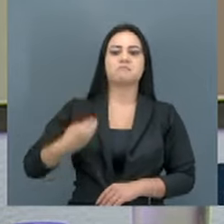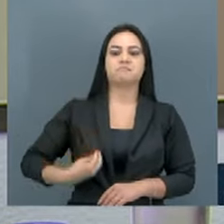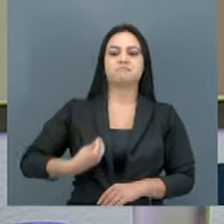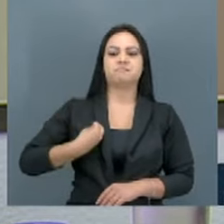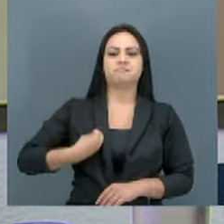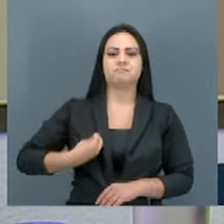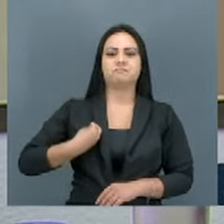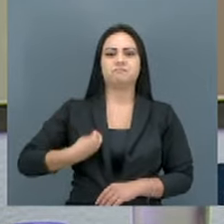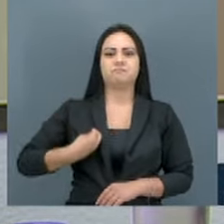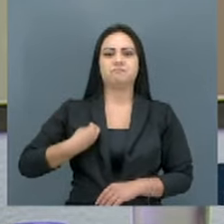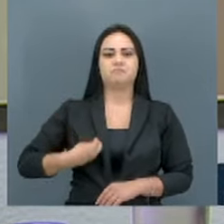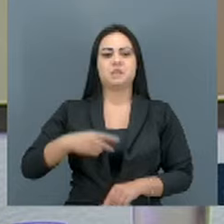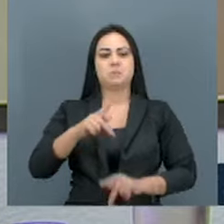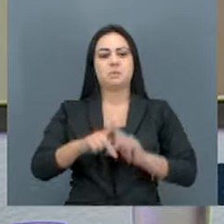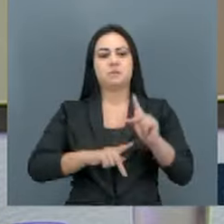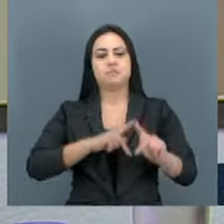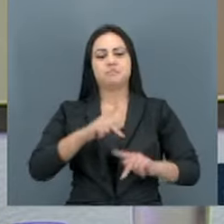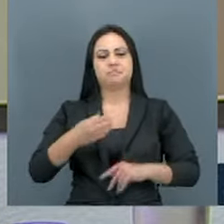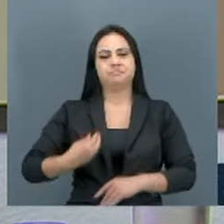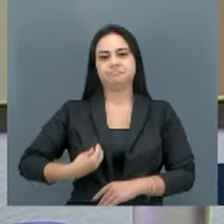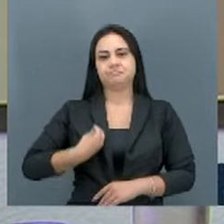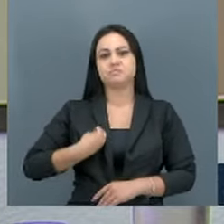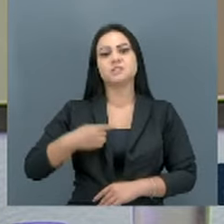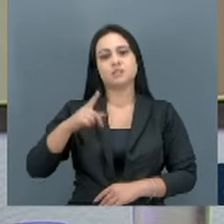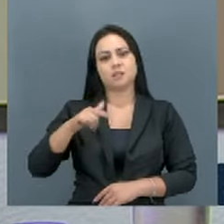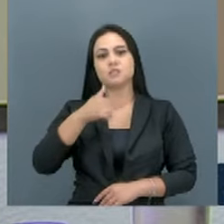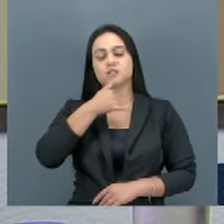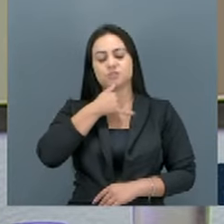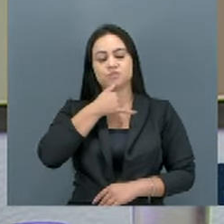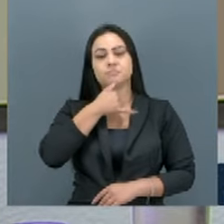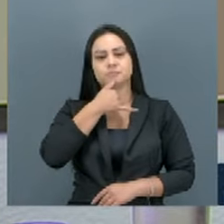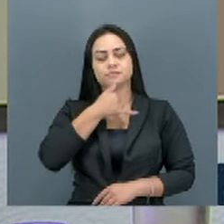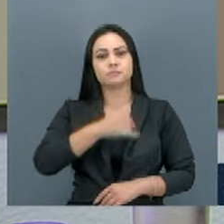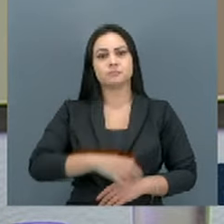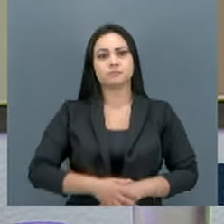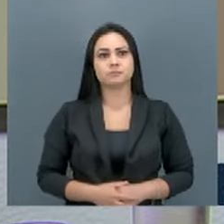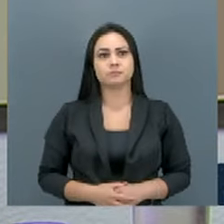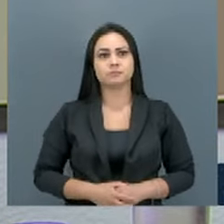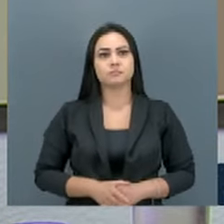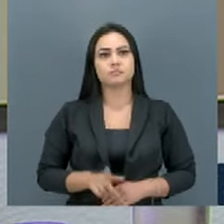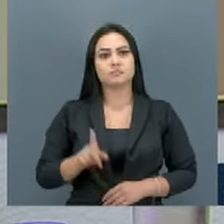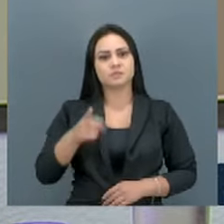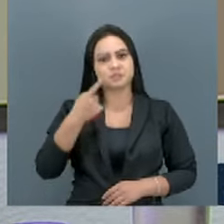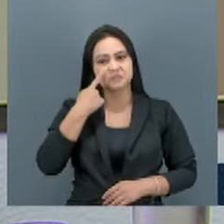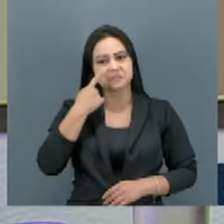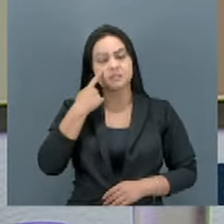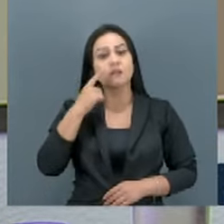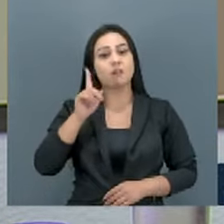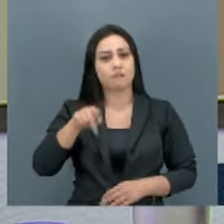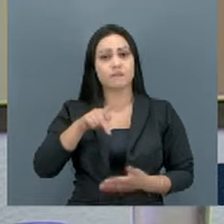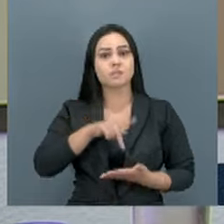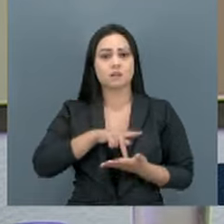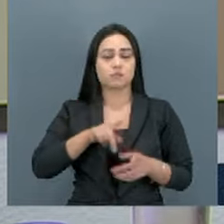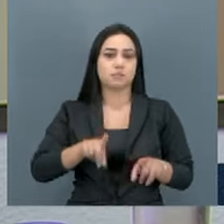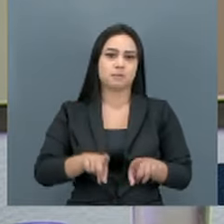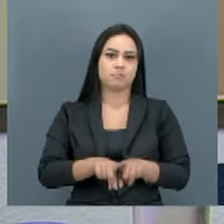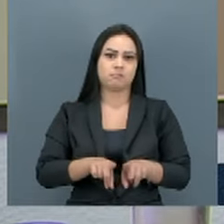povo sobrevive. É muito triste. Isso é fato, isso é verdadeiro